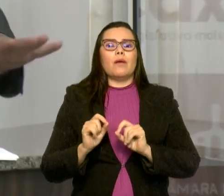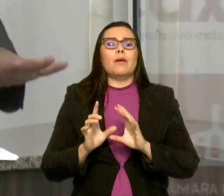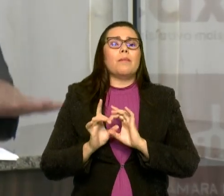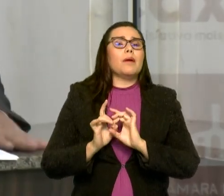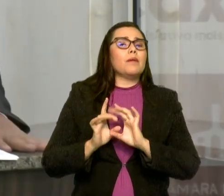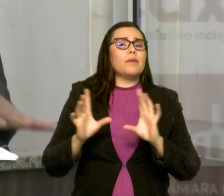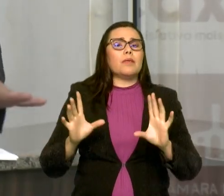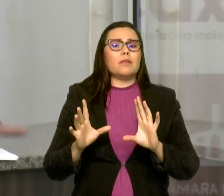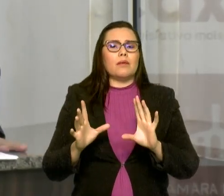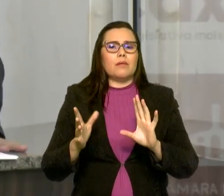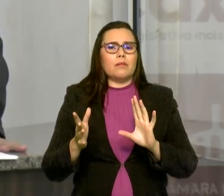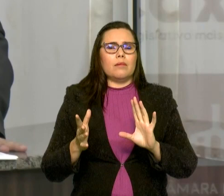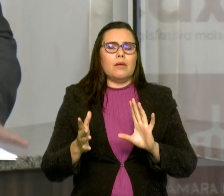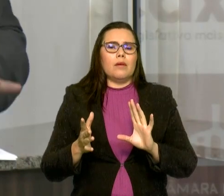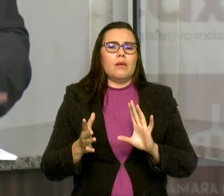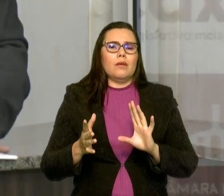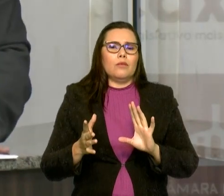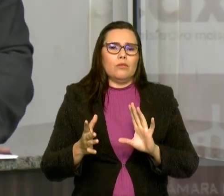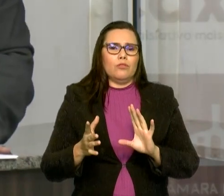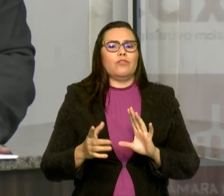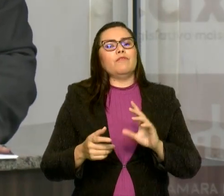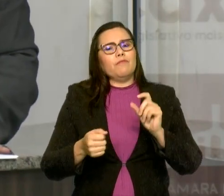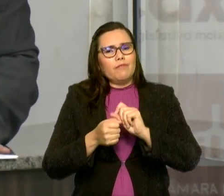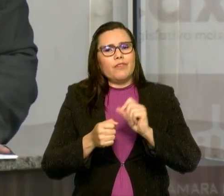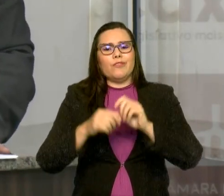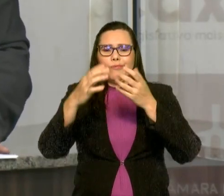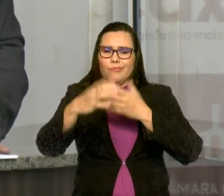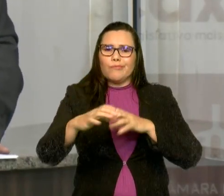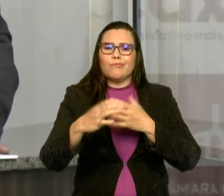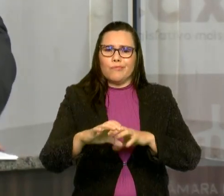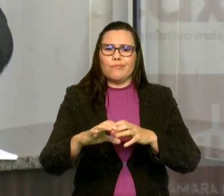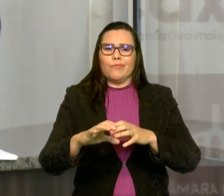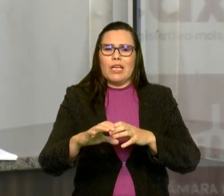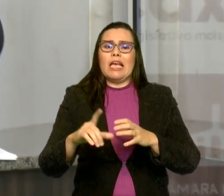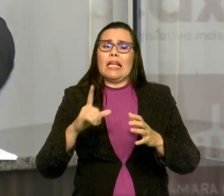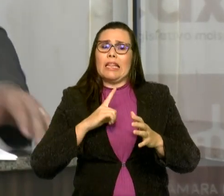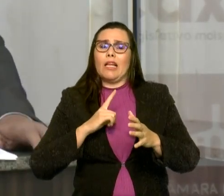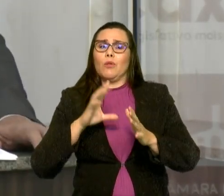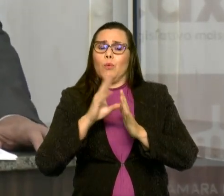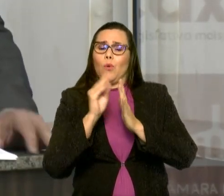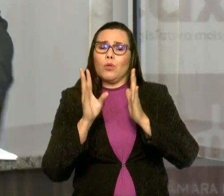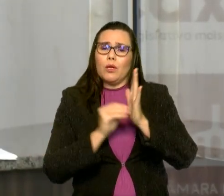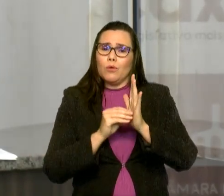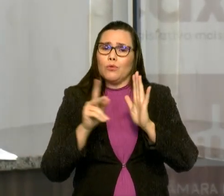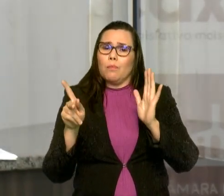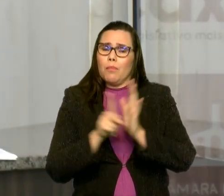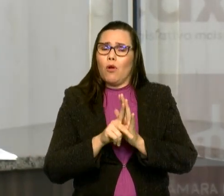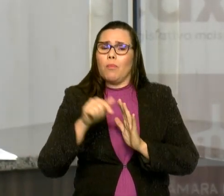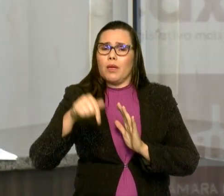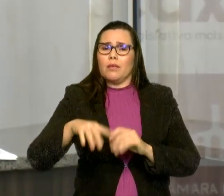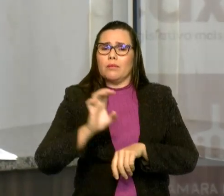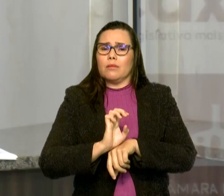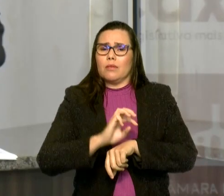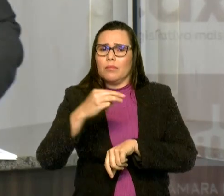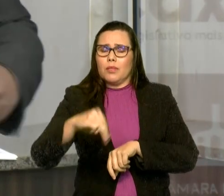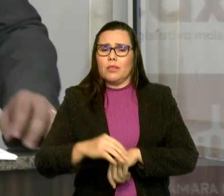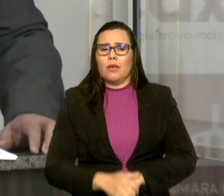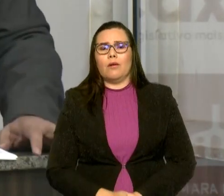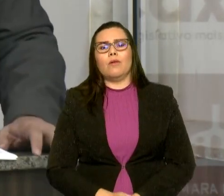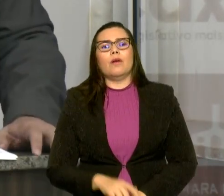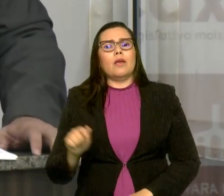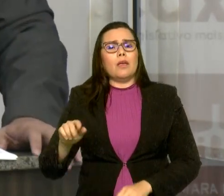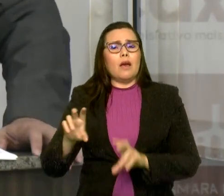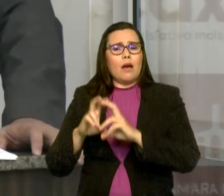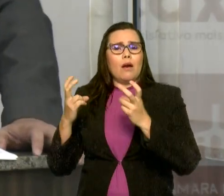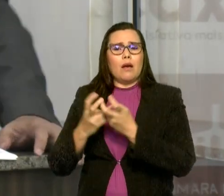Então o projeto está, nesse ponto, devidamente adequado à nossa Constituição, como já reconheceu a Comissão de Constituição e Justiça, muito bem